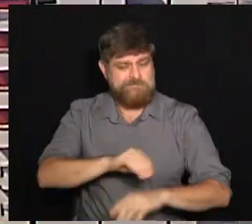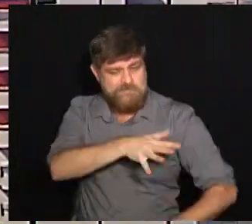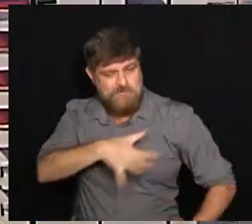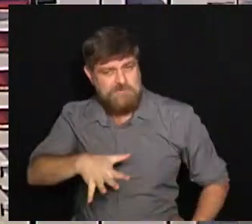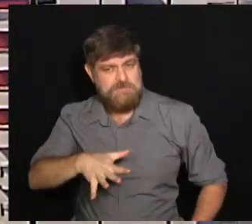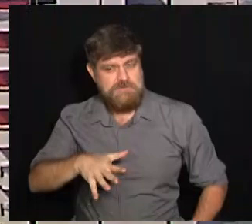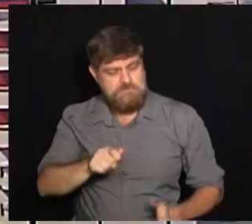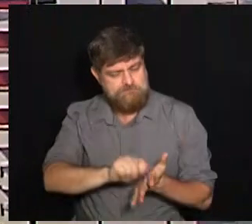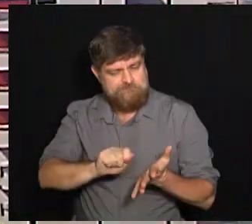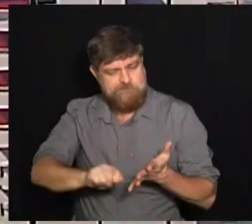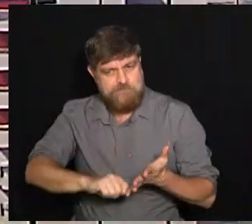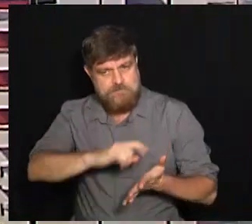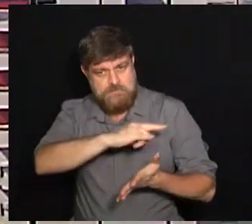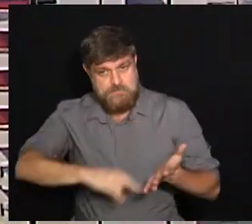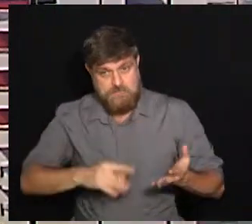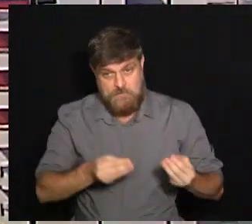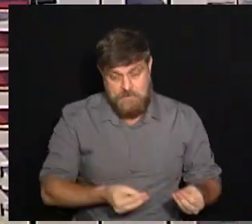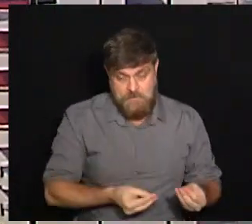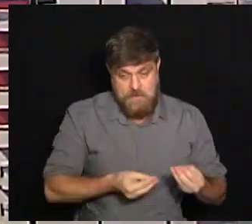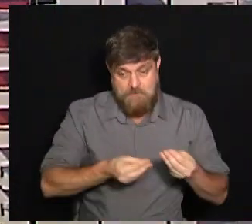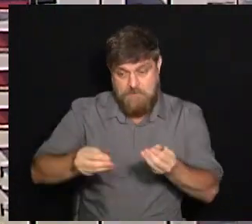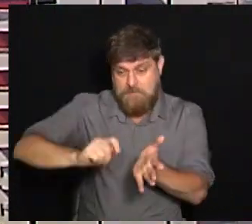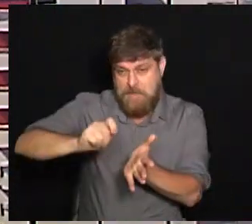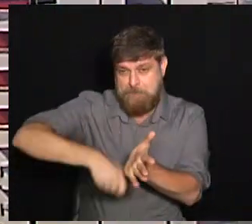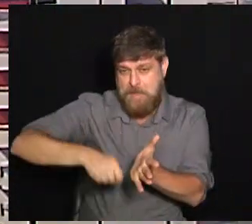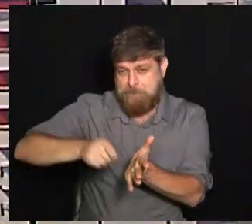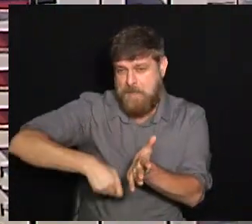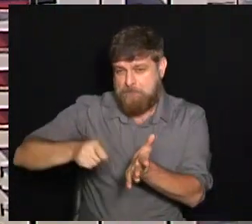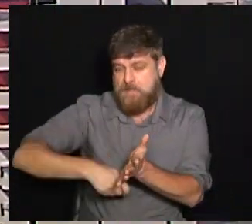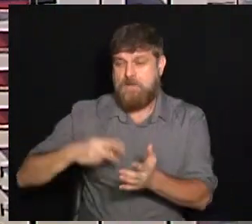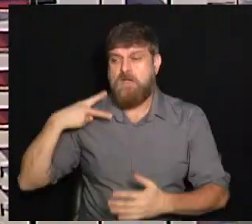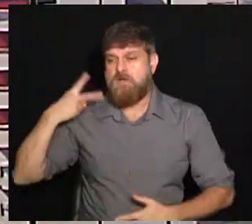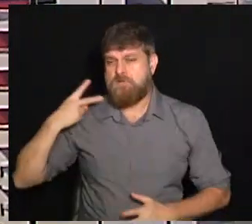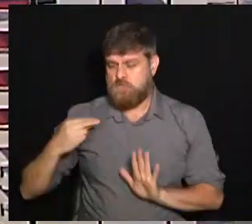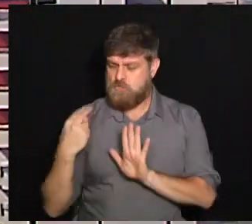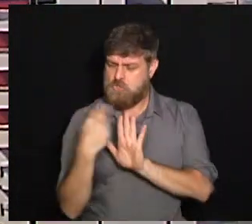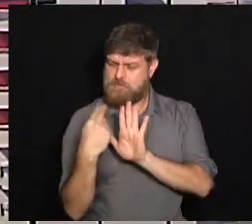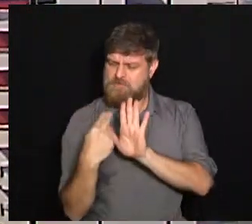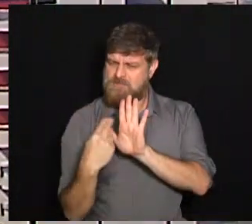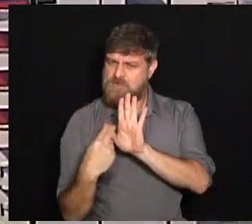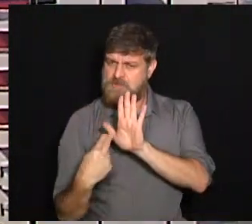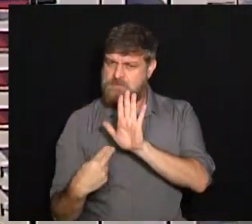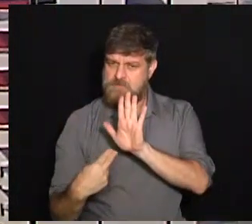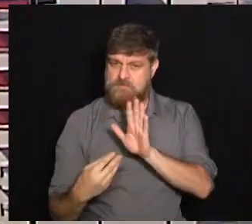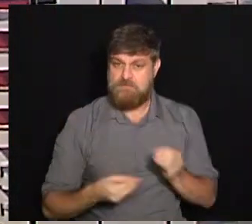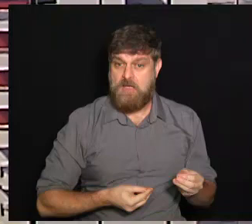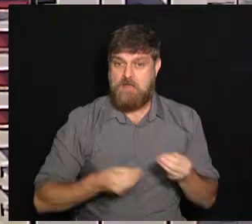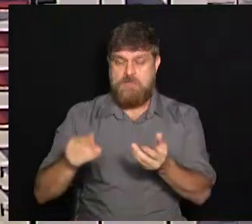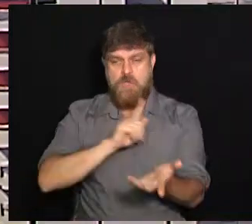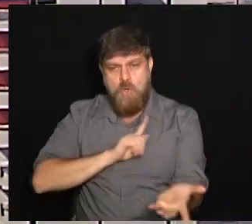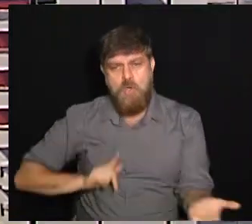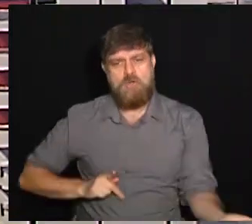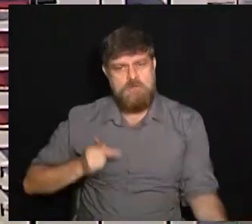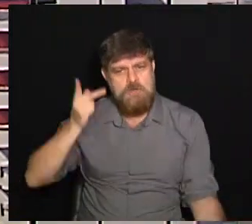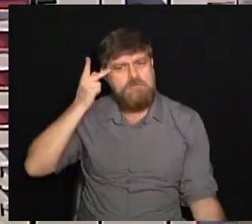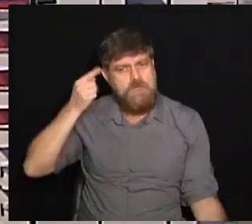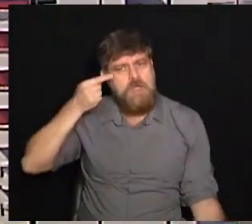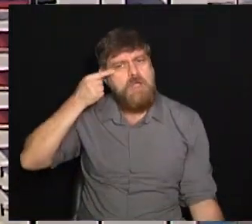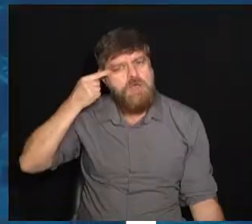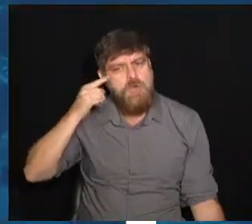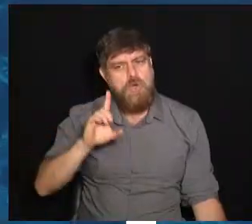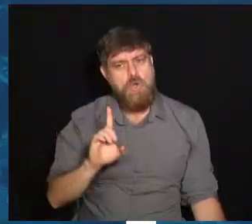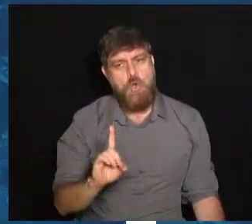Santos, e o documento já foi assinado por diversos parlamentares e é destinado ao governador do estado, João